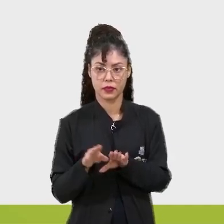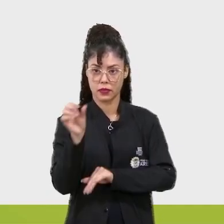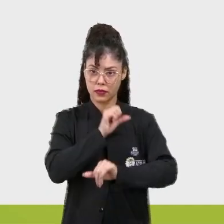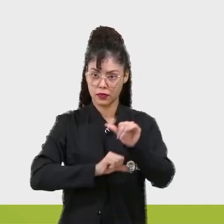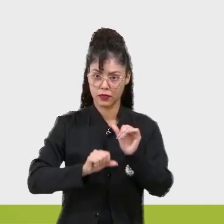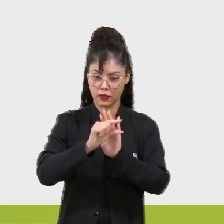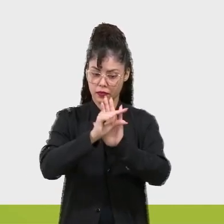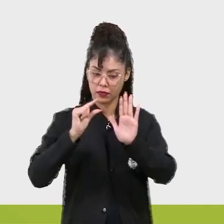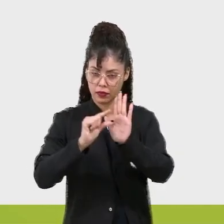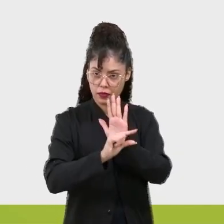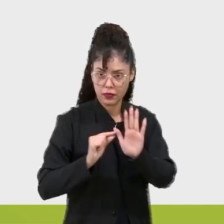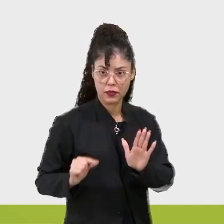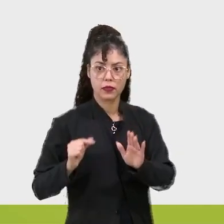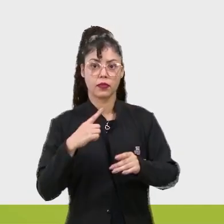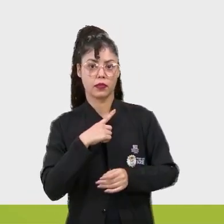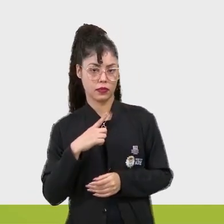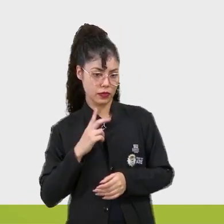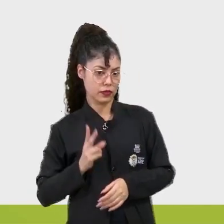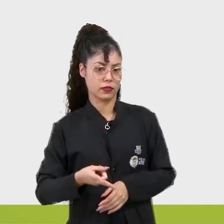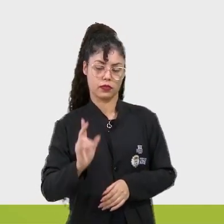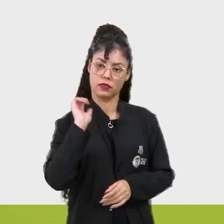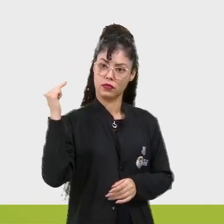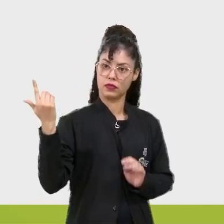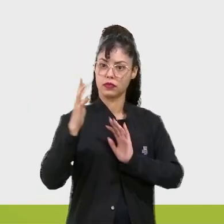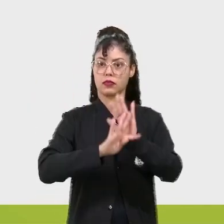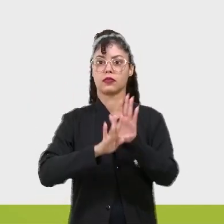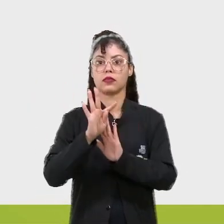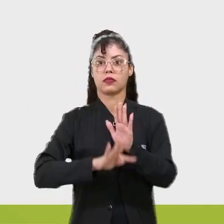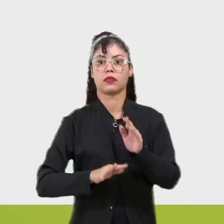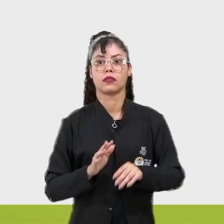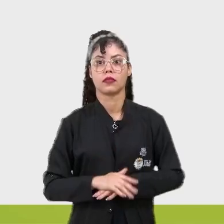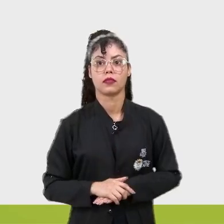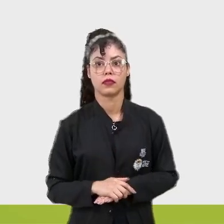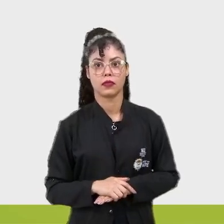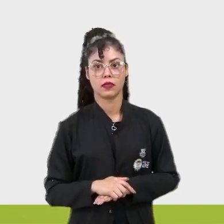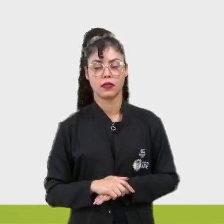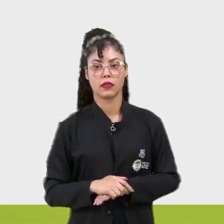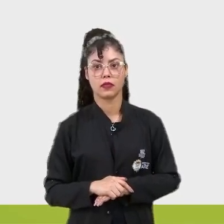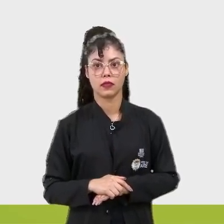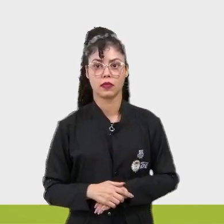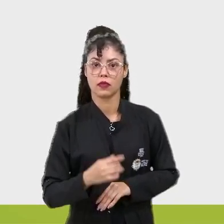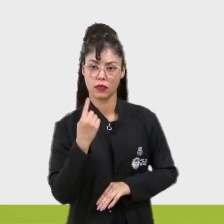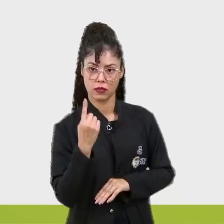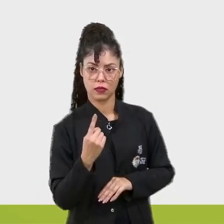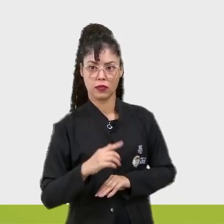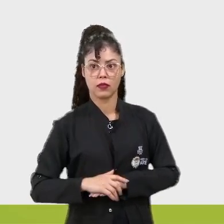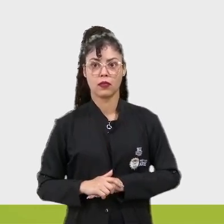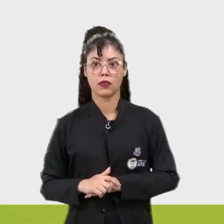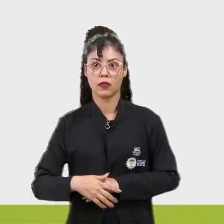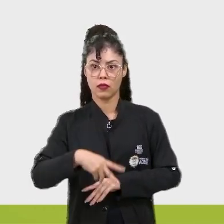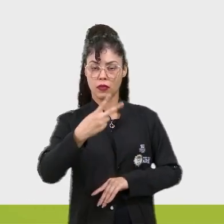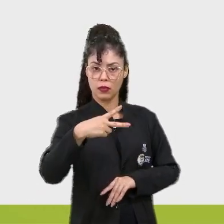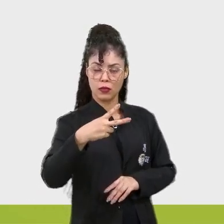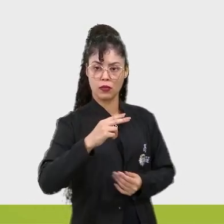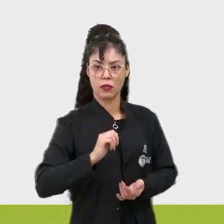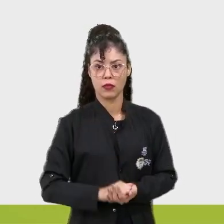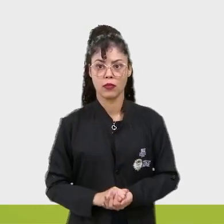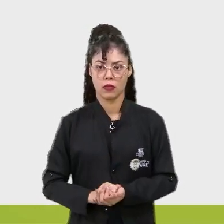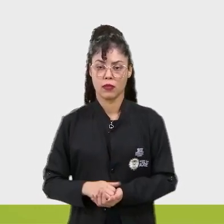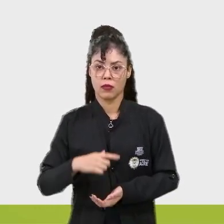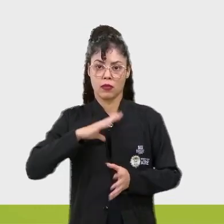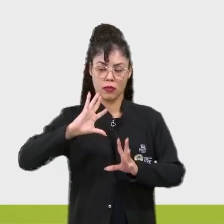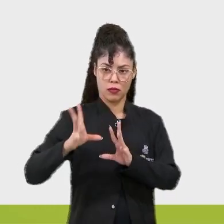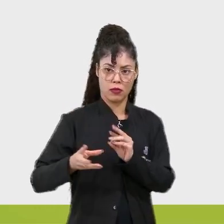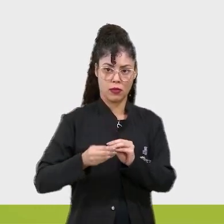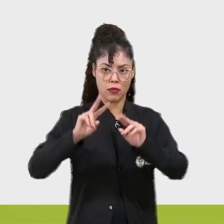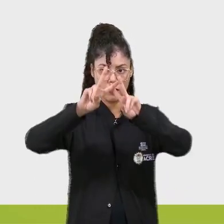inversos, não sei. Se tem traços constantes de outros tipos textuais, fica ali no nível 1. 2, abordagem completa